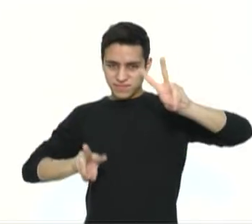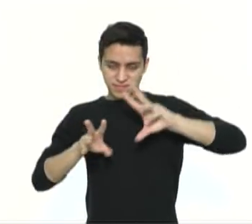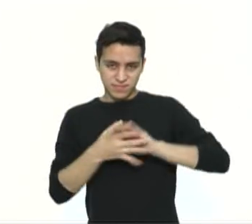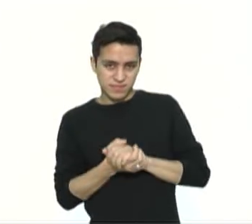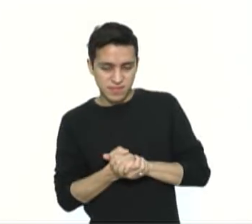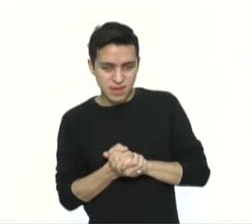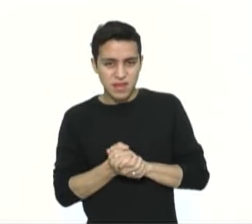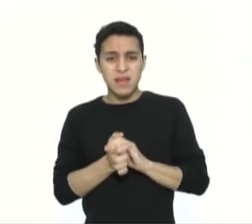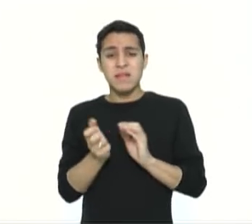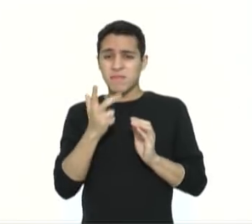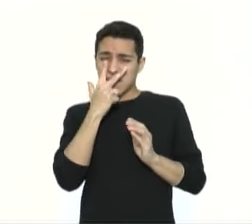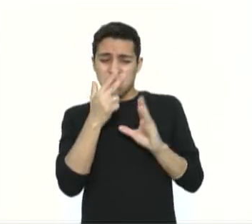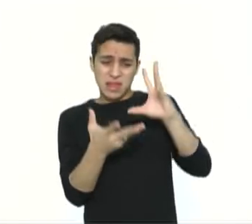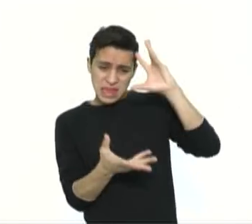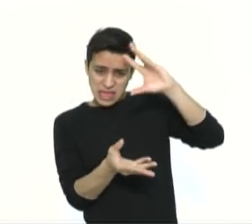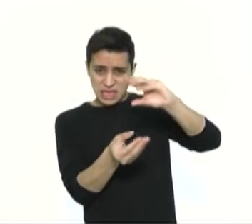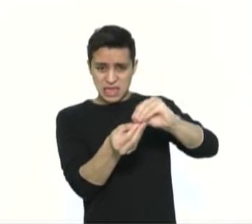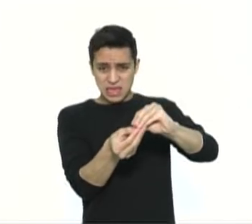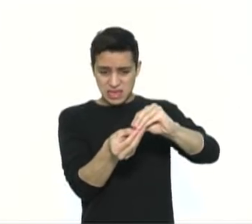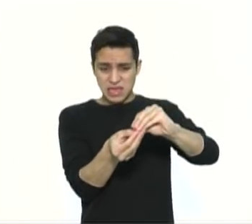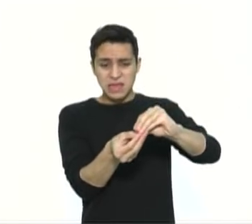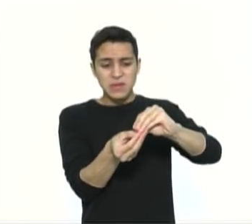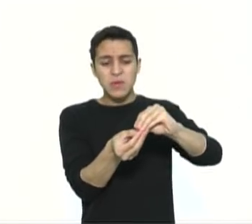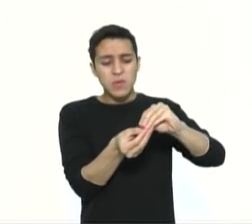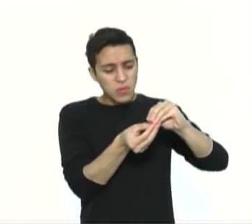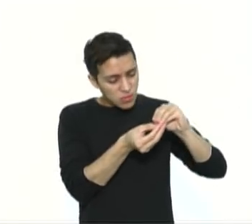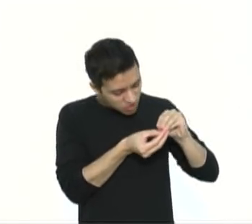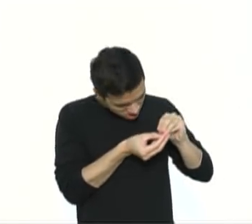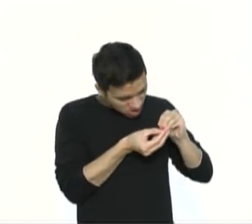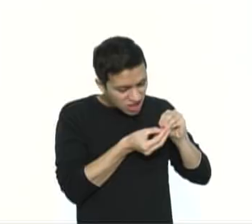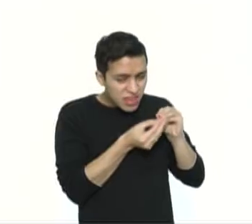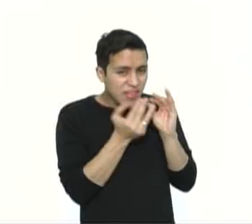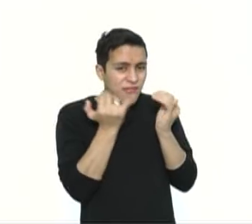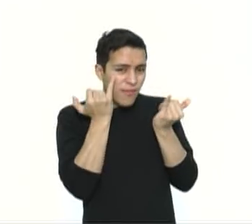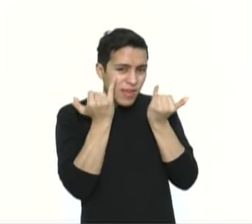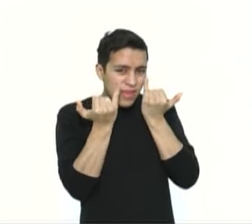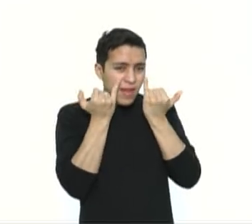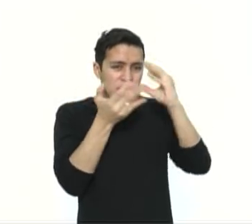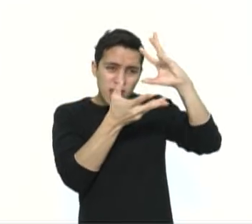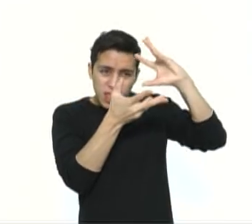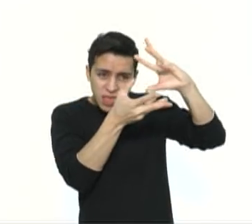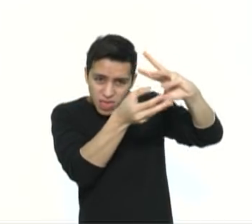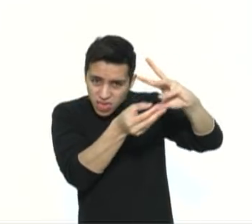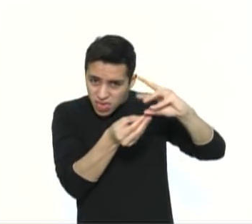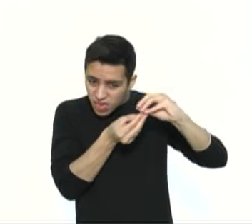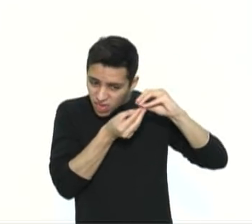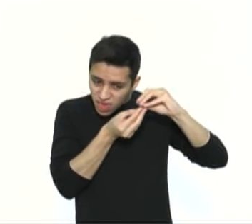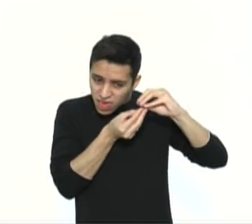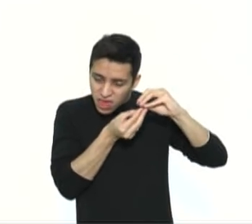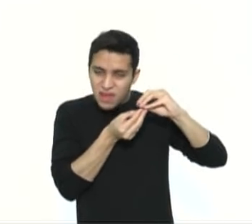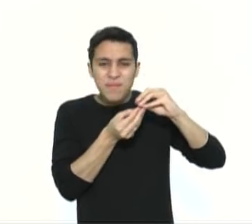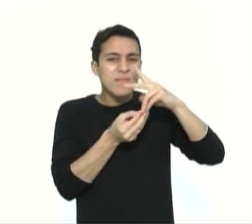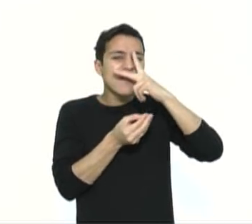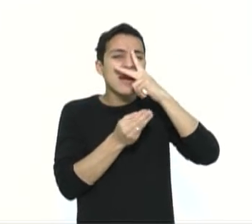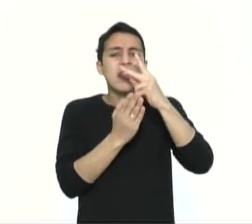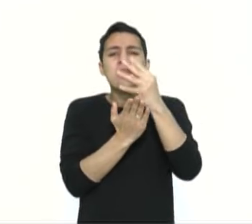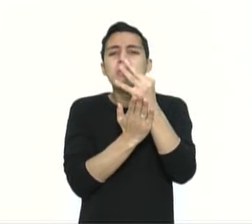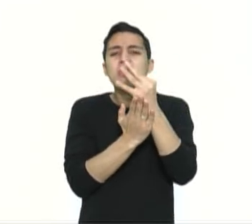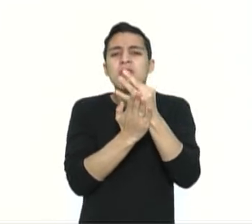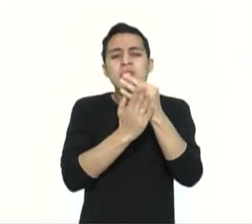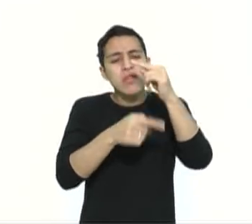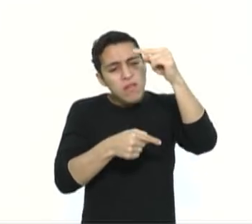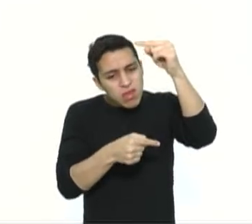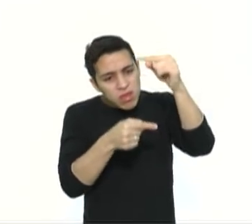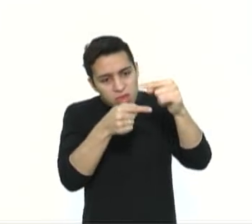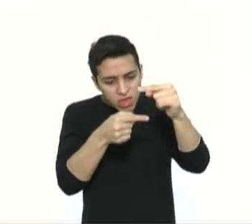ele sintetiza uma imagem sintetizando uma informação. E aí você tem um texto curtinho que aí